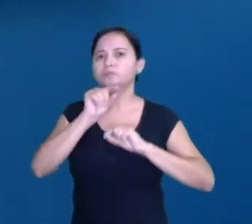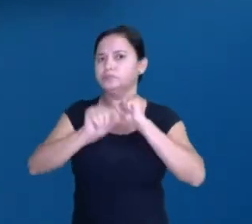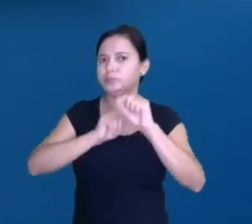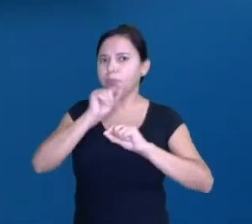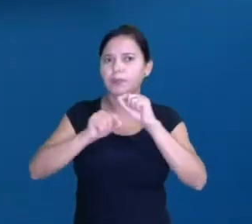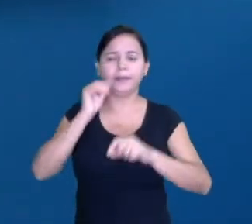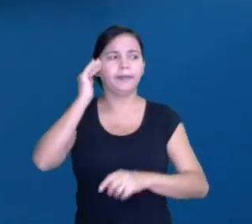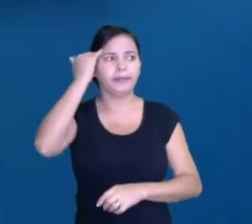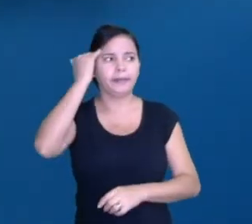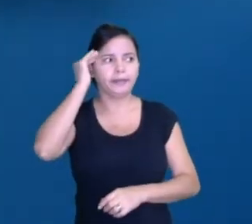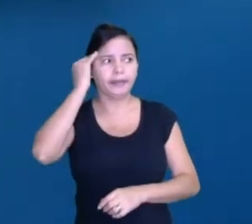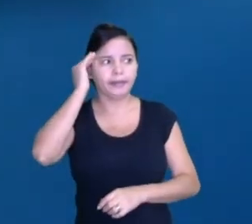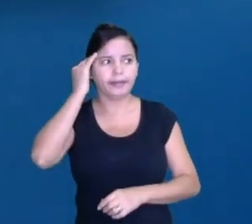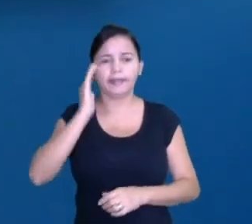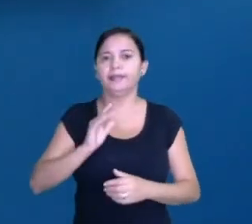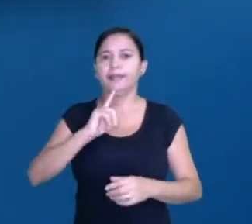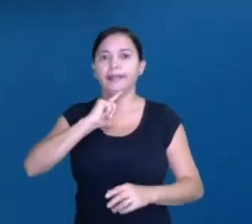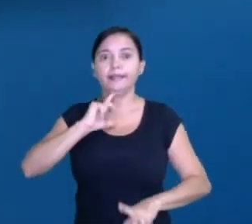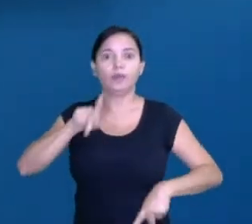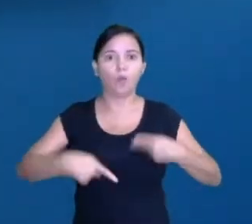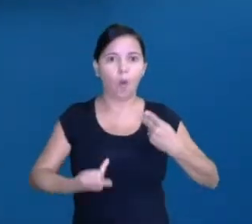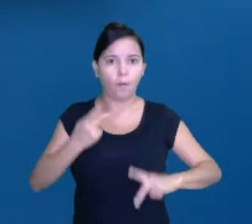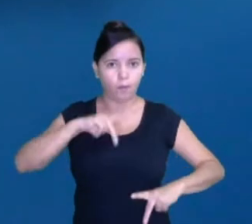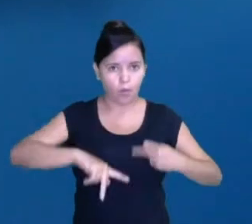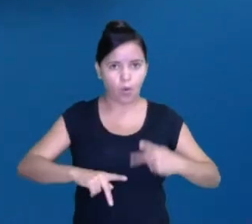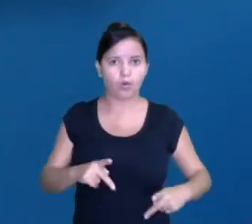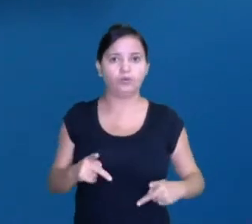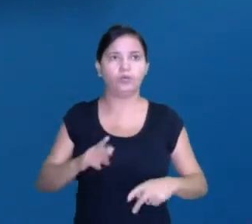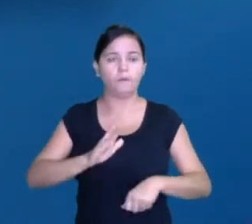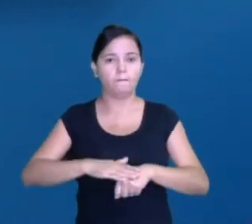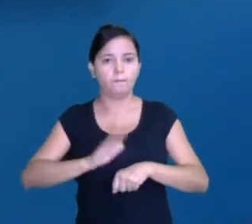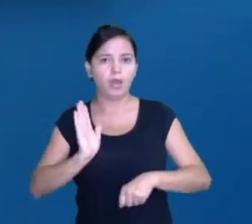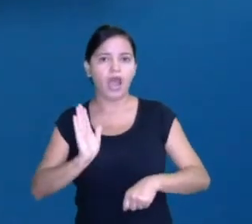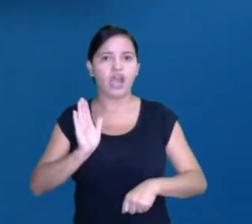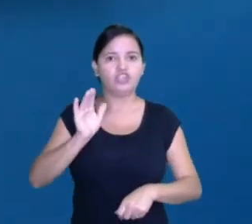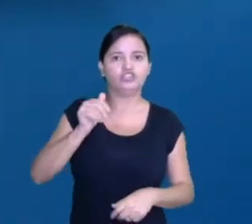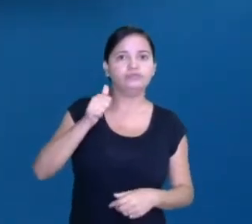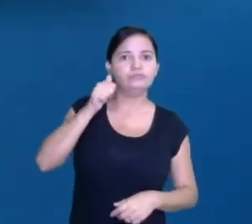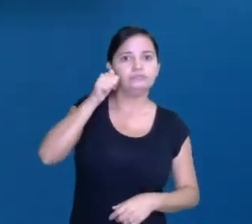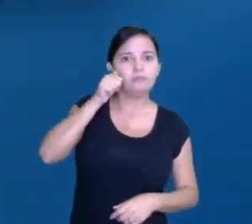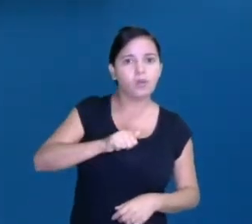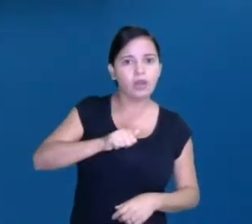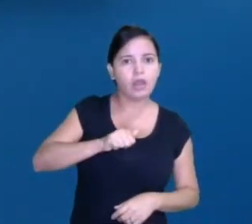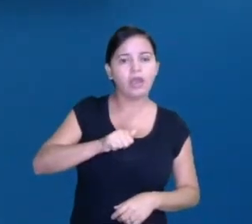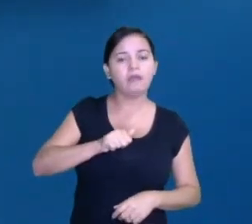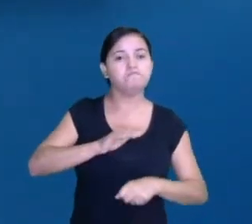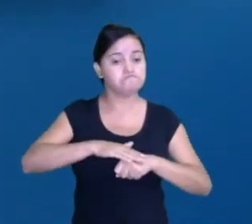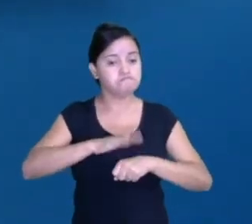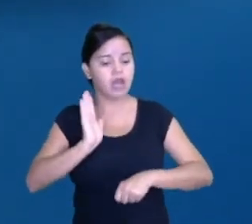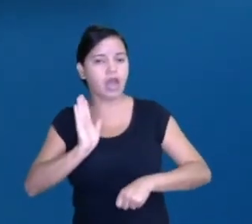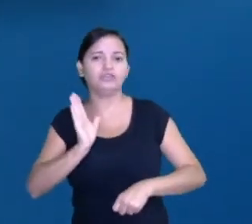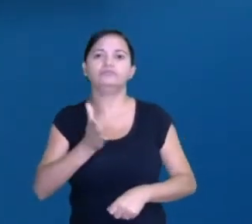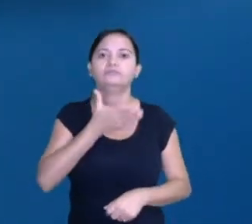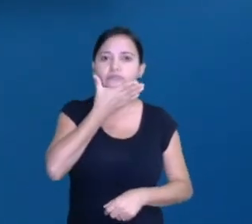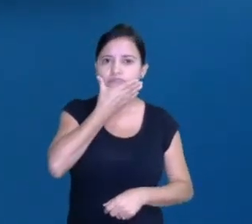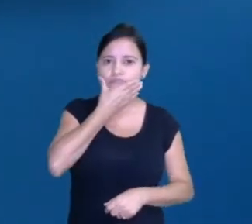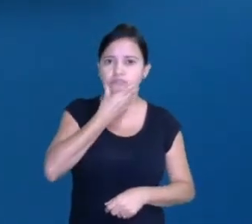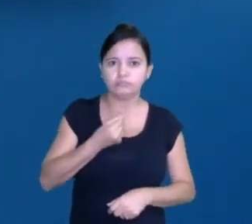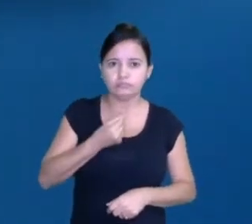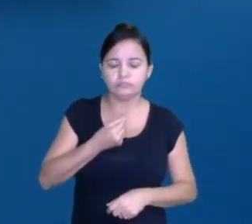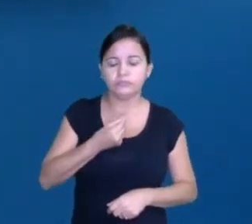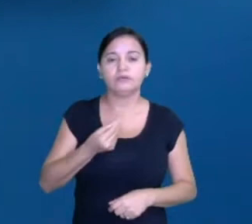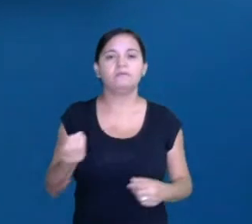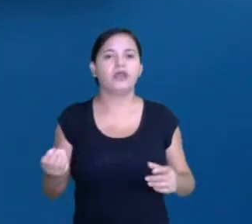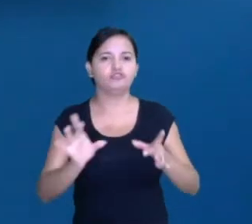gente entender qual seria desses hormônios que teriam mais relações para o sexo feminino e teriam mais relações ao sexo masculino. E a